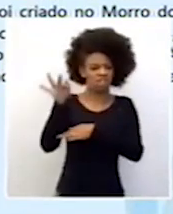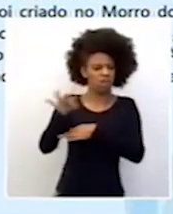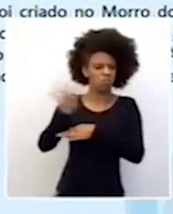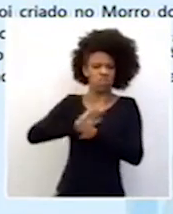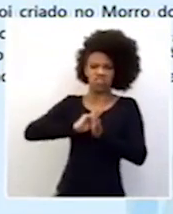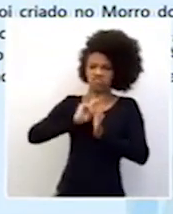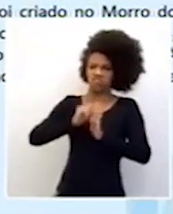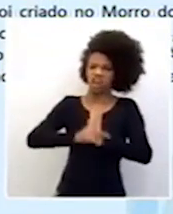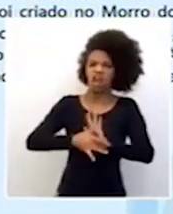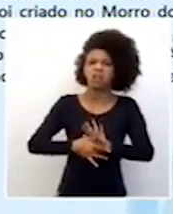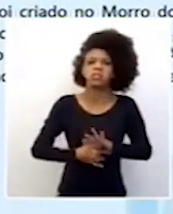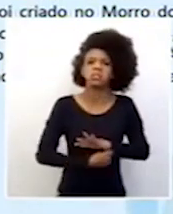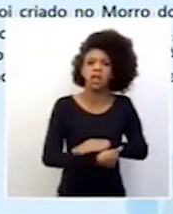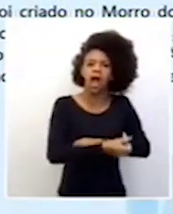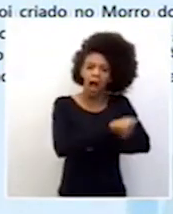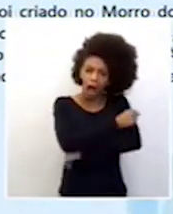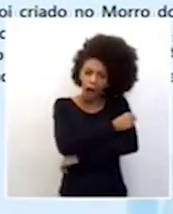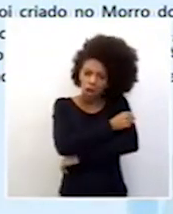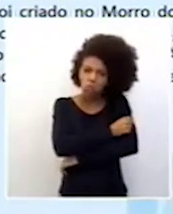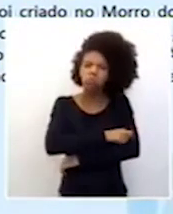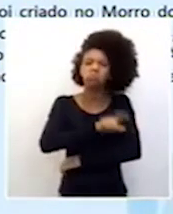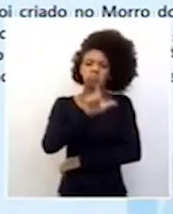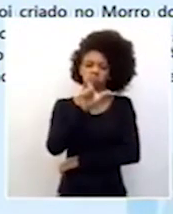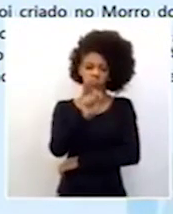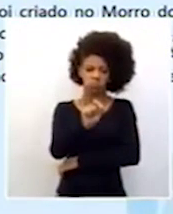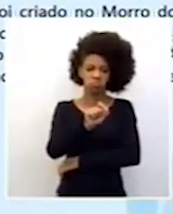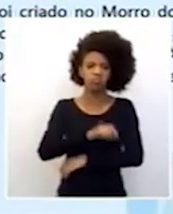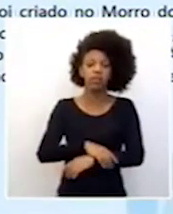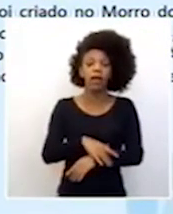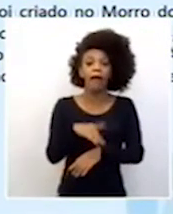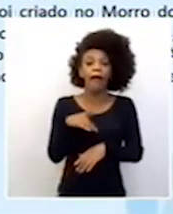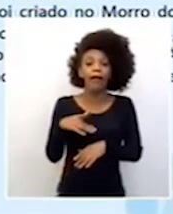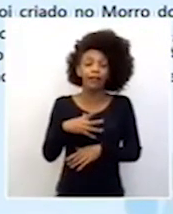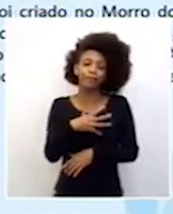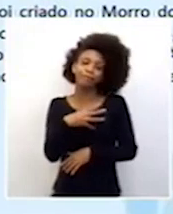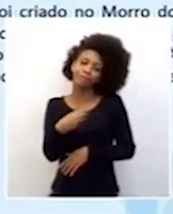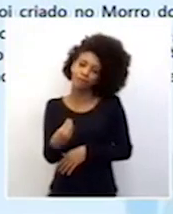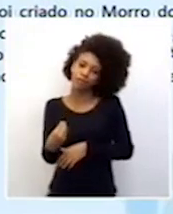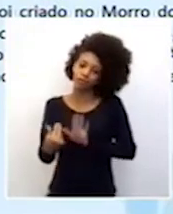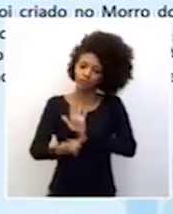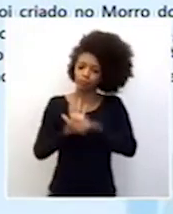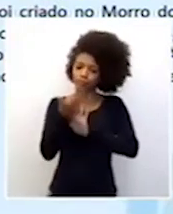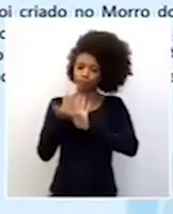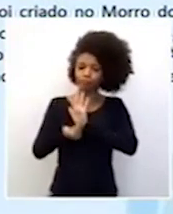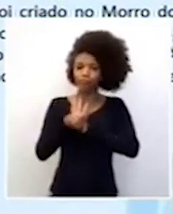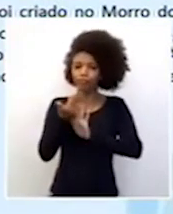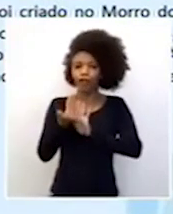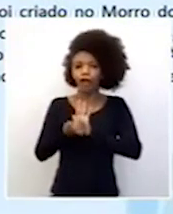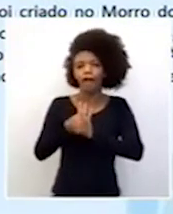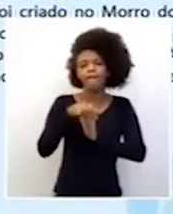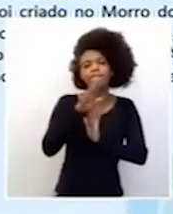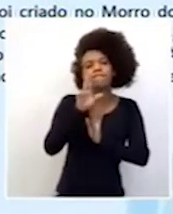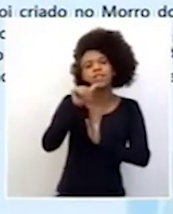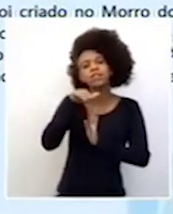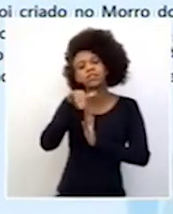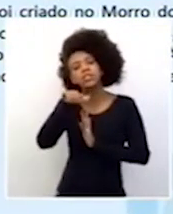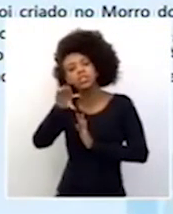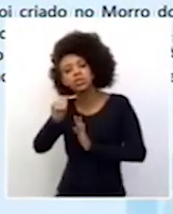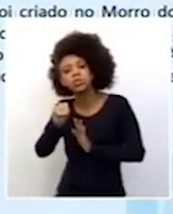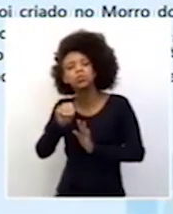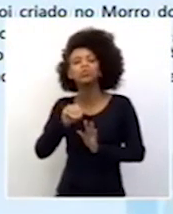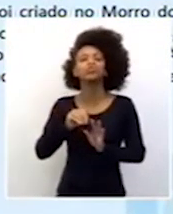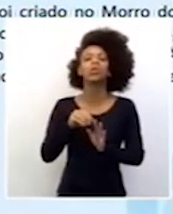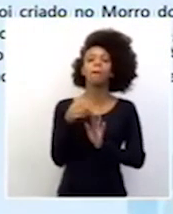aluno nota 10. Presta atenção na história dele. Ele era filho do pintor e do orador Francisco José de Assis e da açoriana